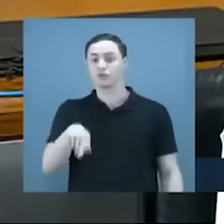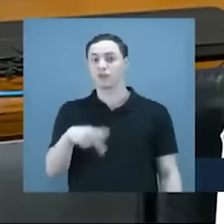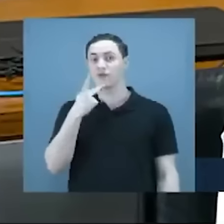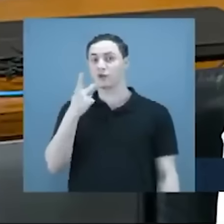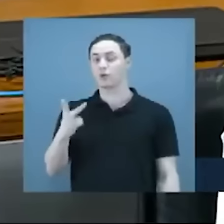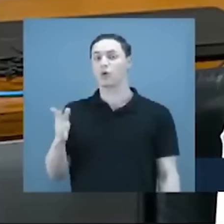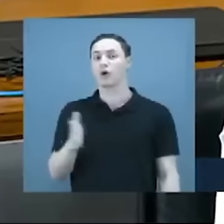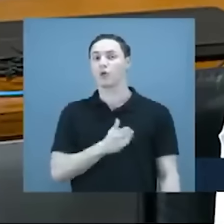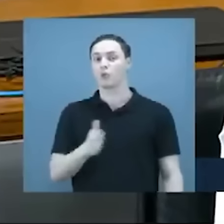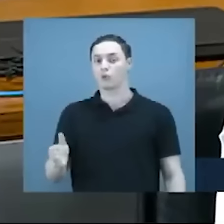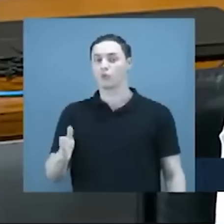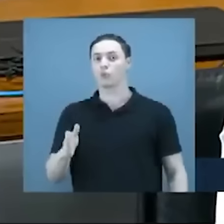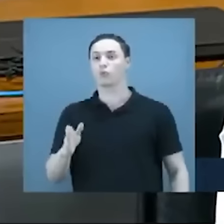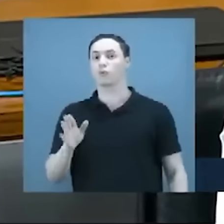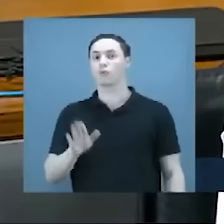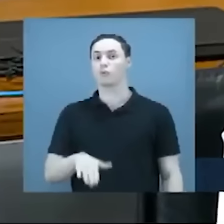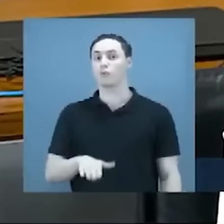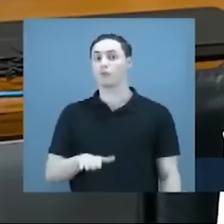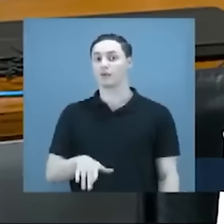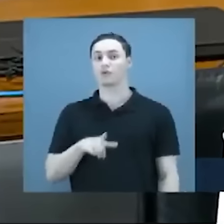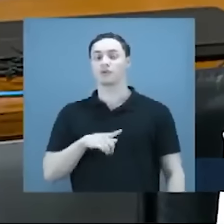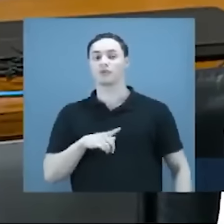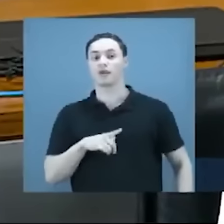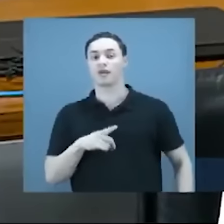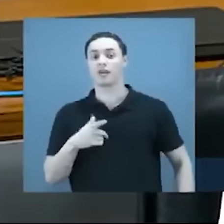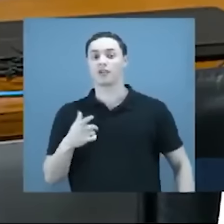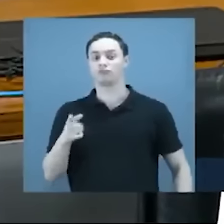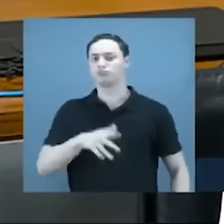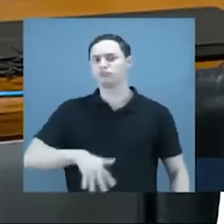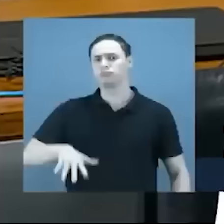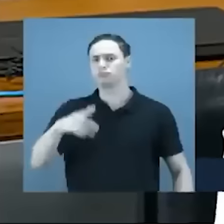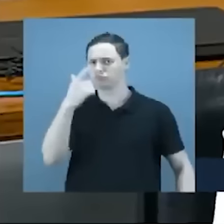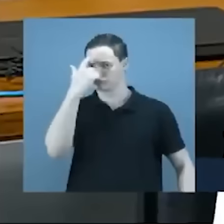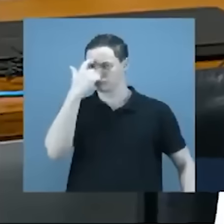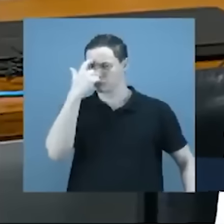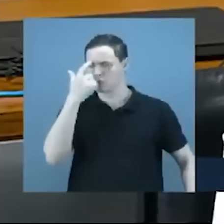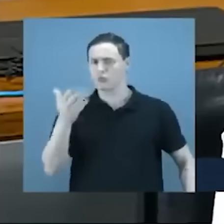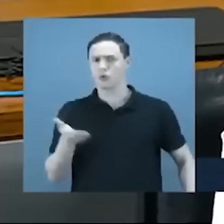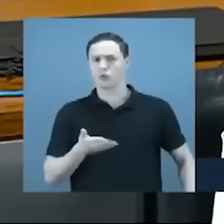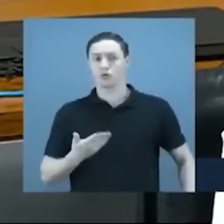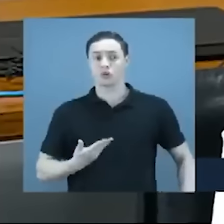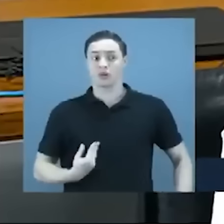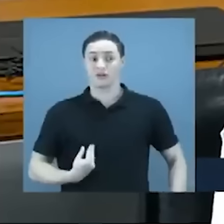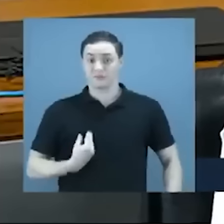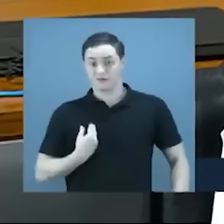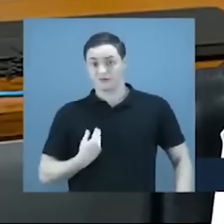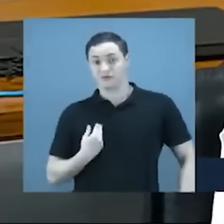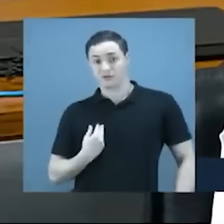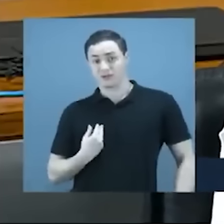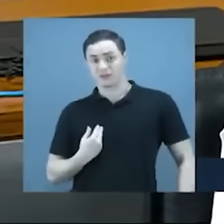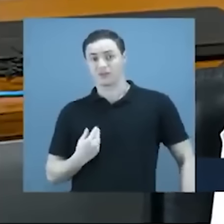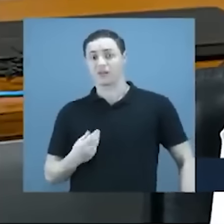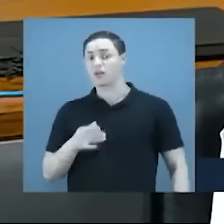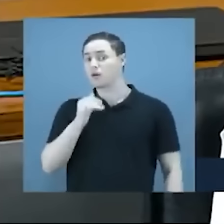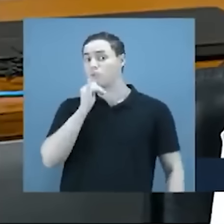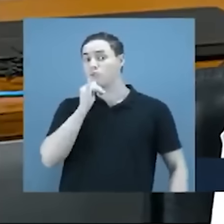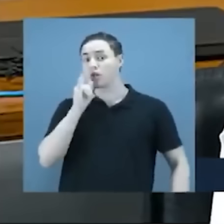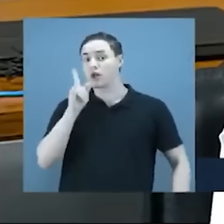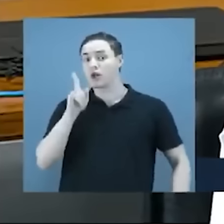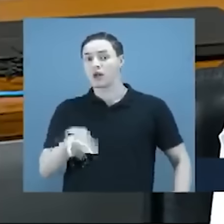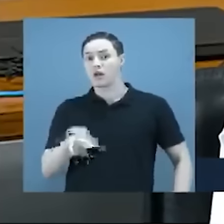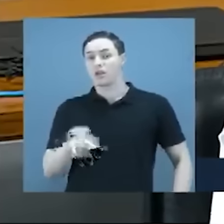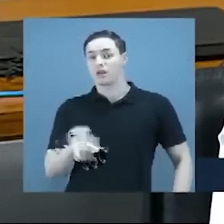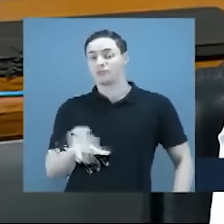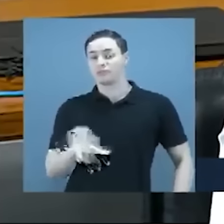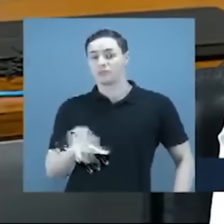regulamentação lá atrás acabou endossando um cenário que nós estamos vivenciando hoje por exemplo a Confederação Nacional